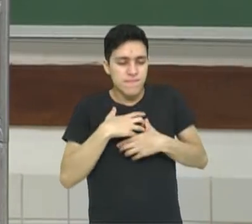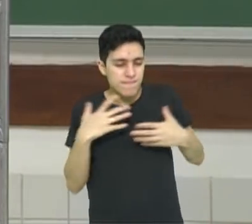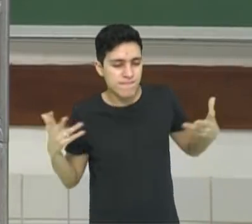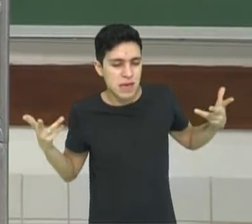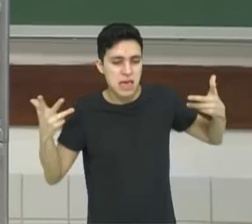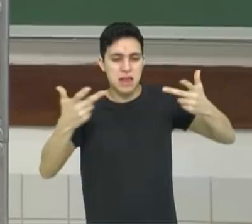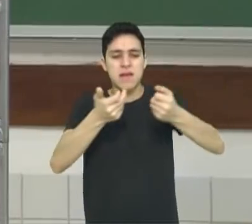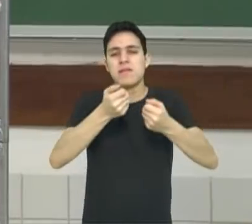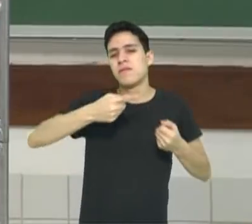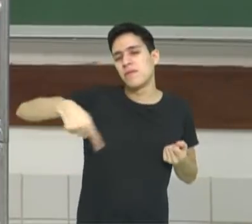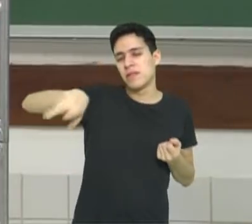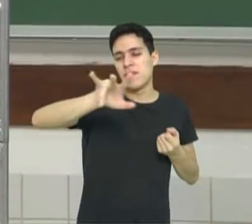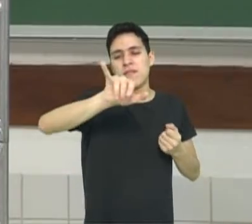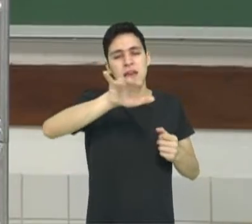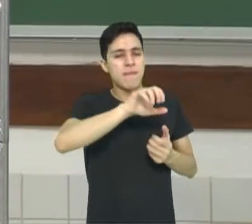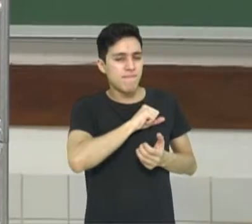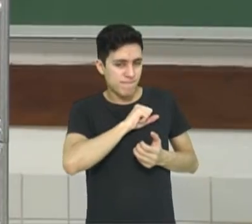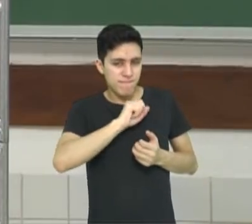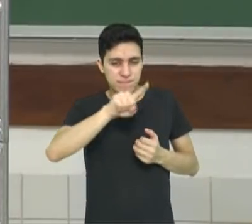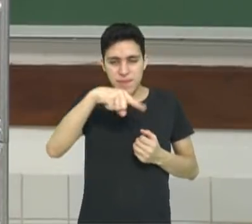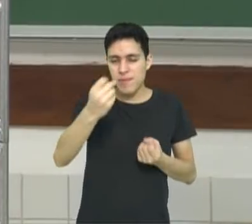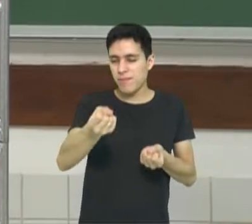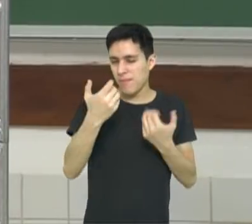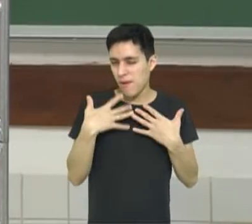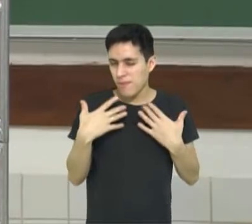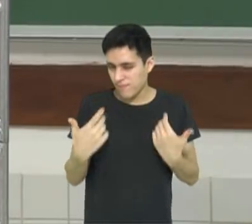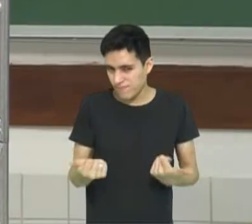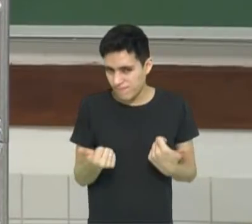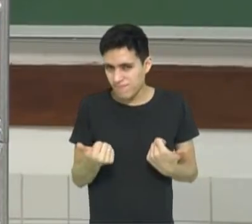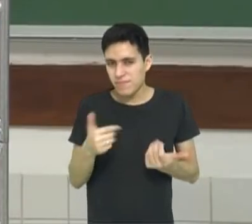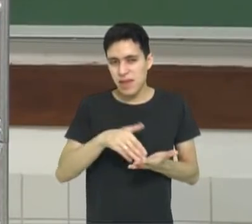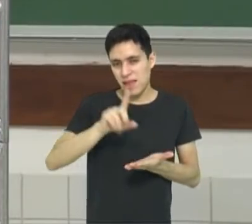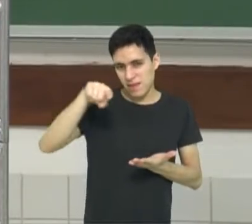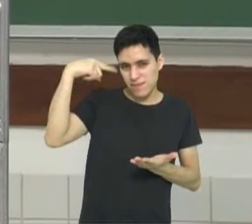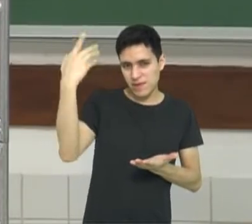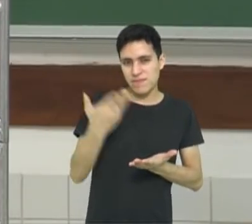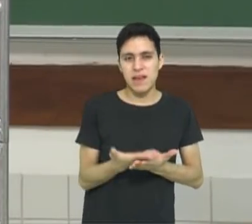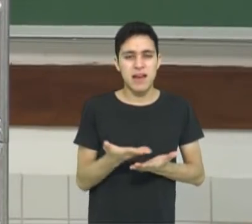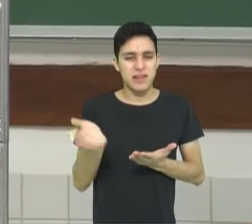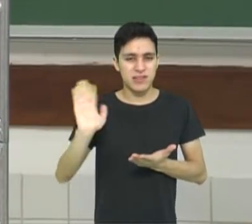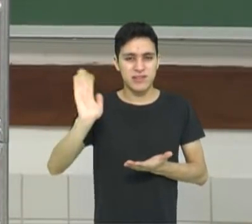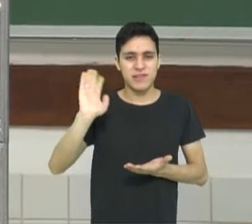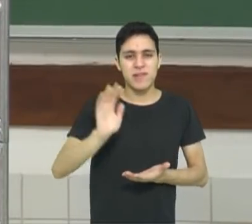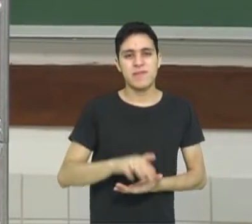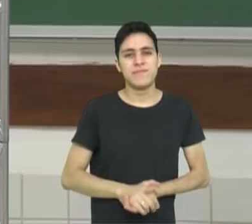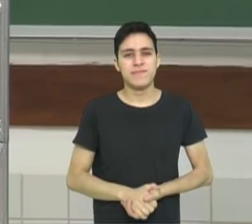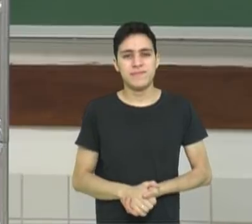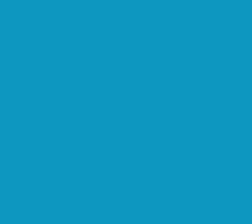maravilhosas, você vai amar. Depois você me conta, tá bom? Até a próxima aula. Tchau!